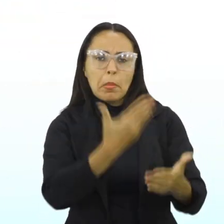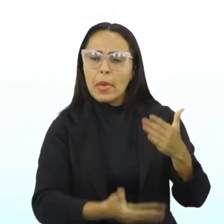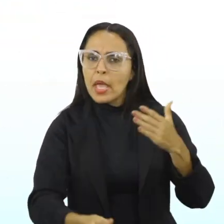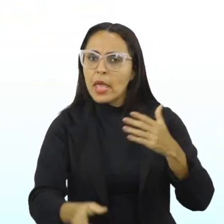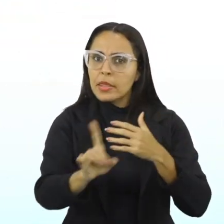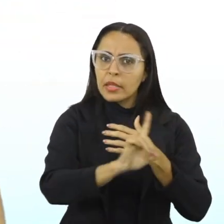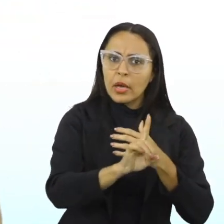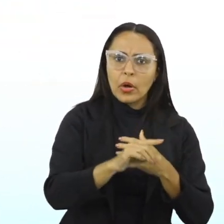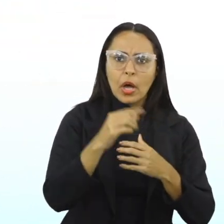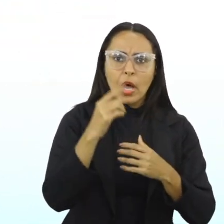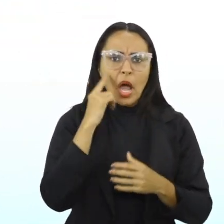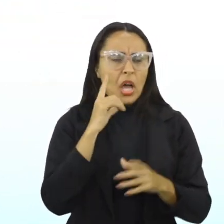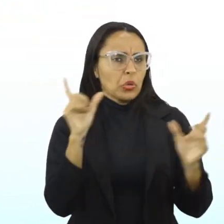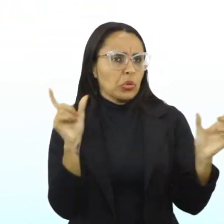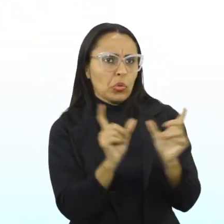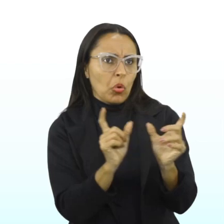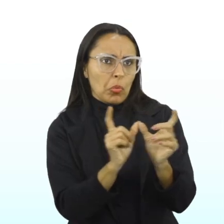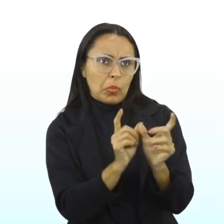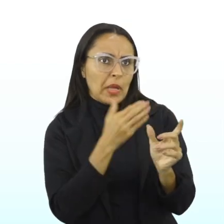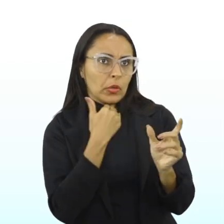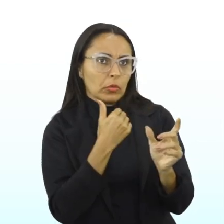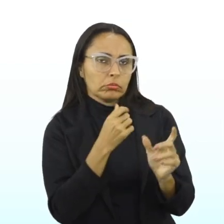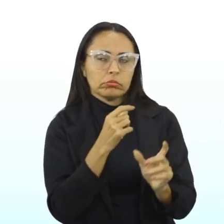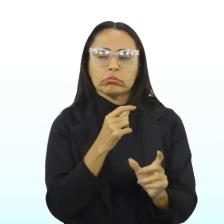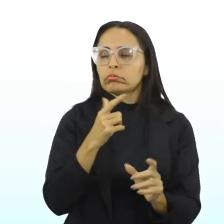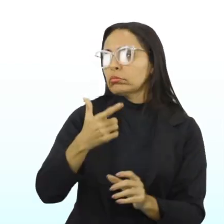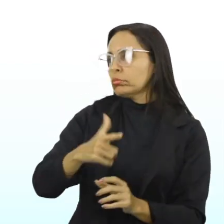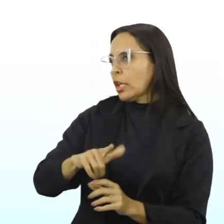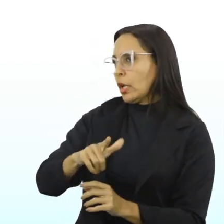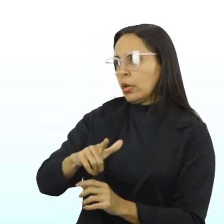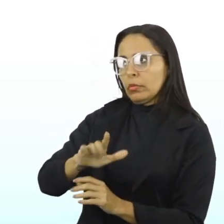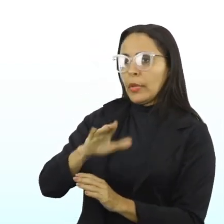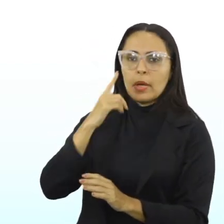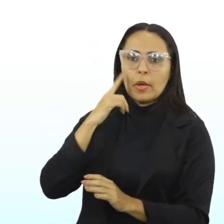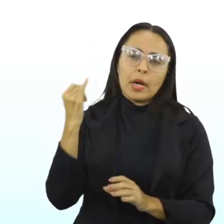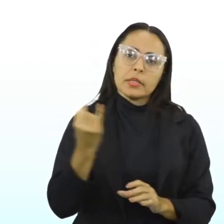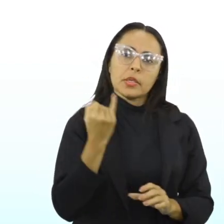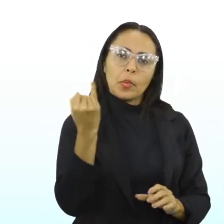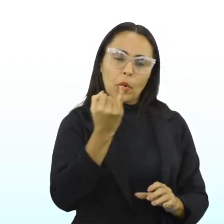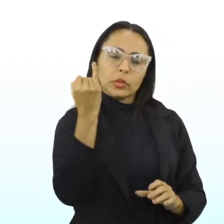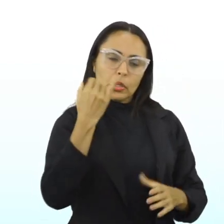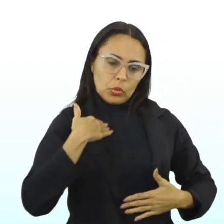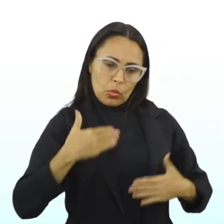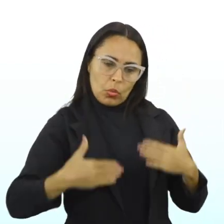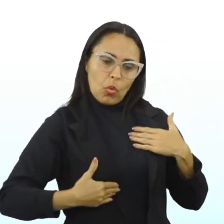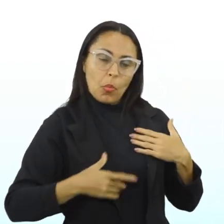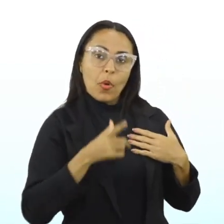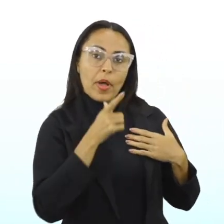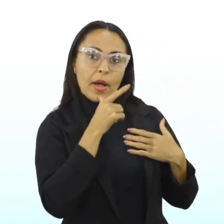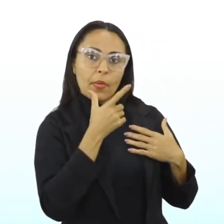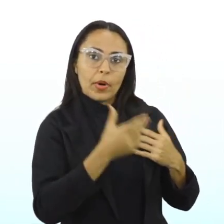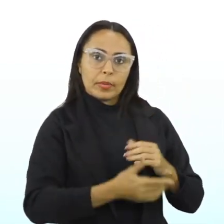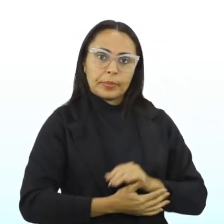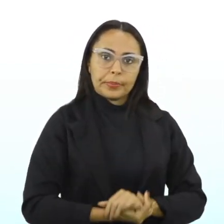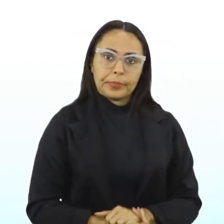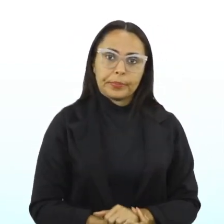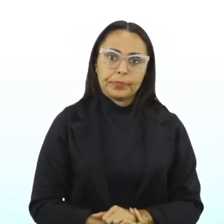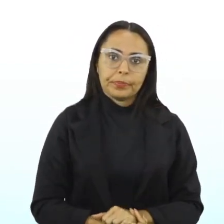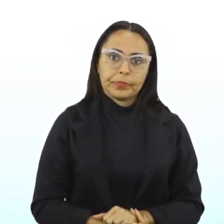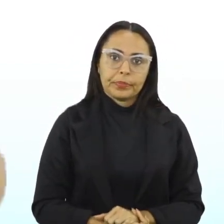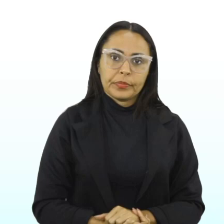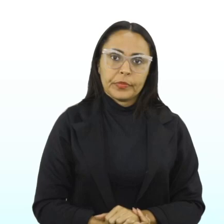isso. Ah, André, não tem um composto maior do que água, não? Tem não, meu filho. O composto mais importante que a gente tem no corpo é água. Ninguém ganha para